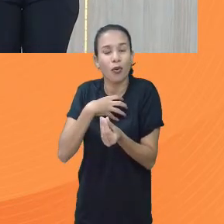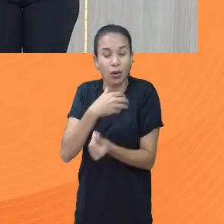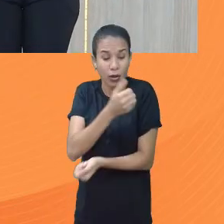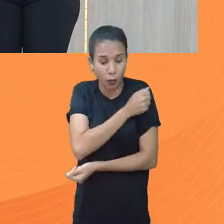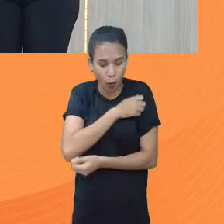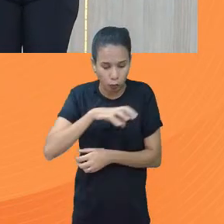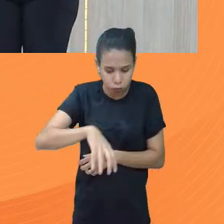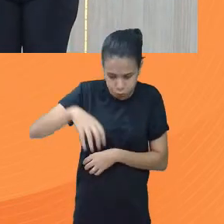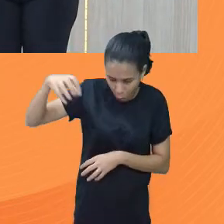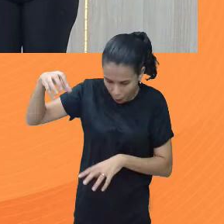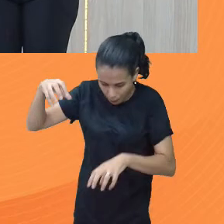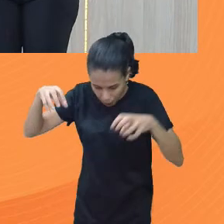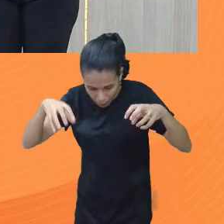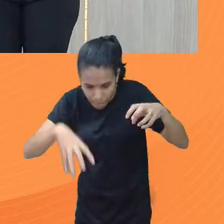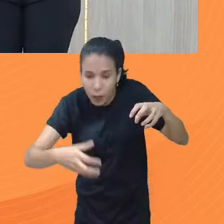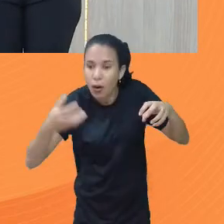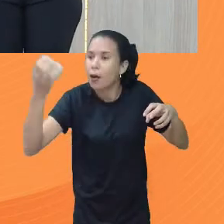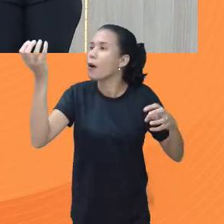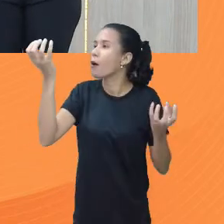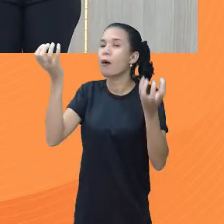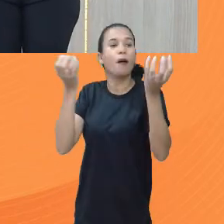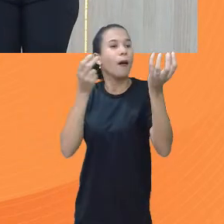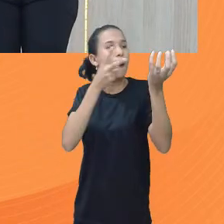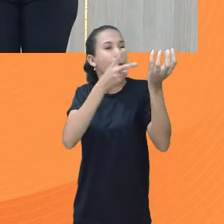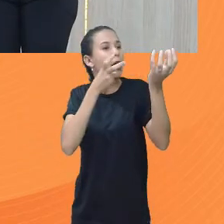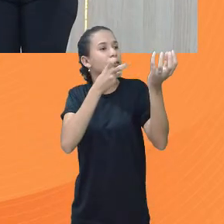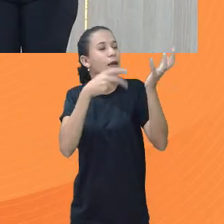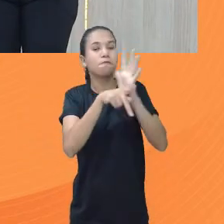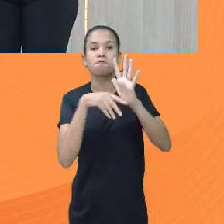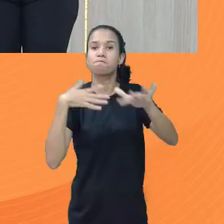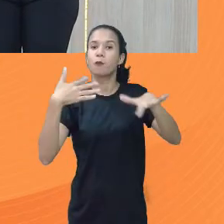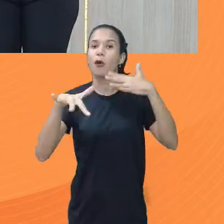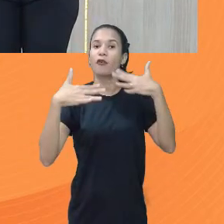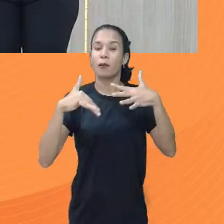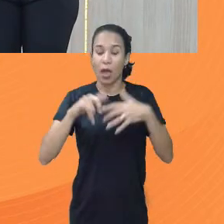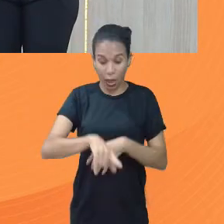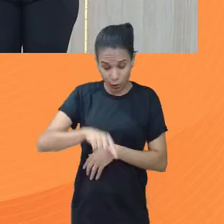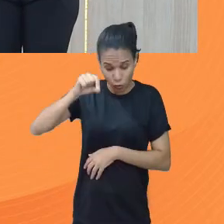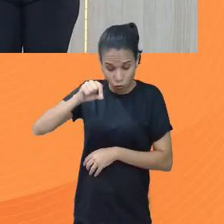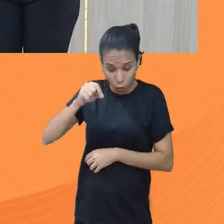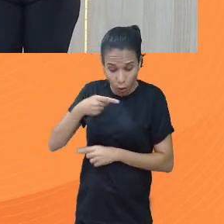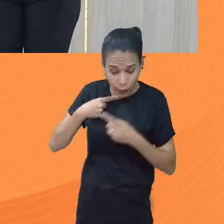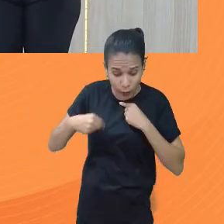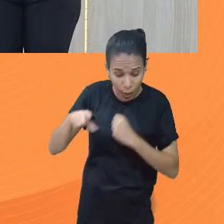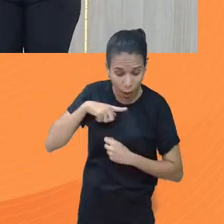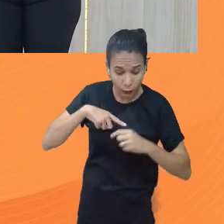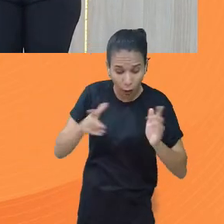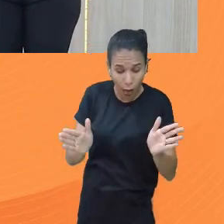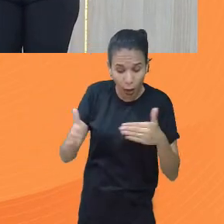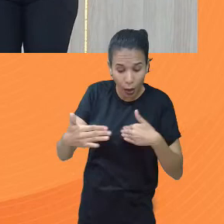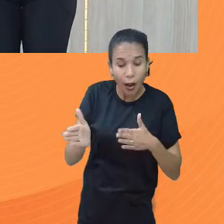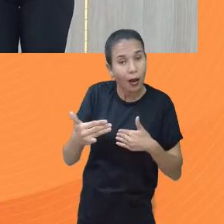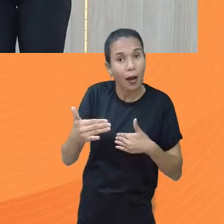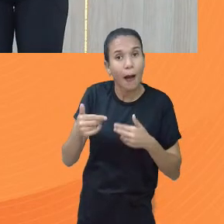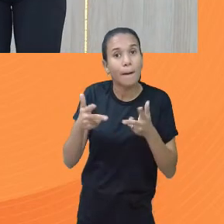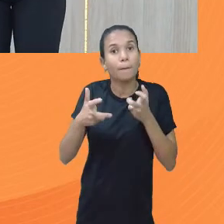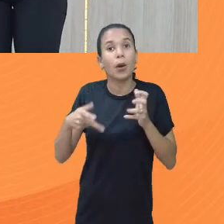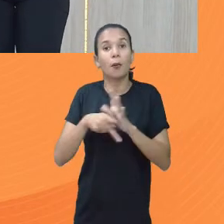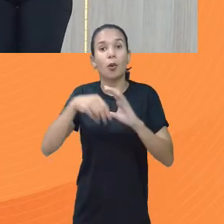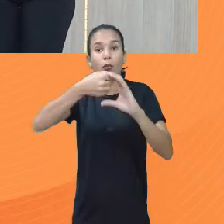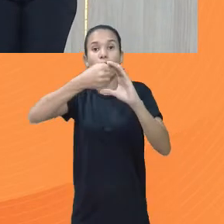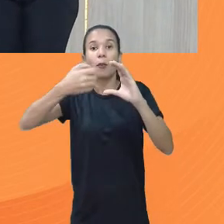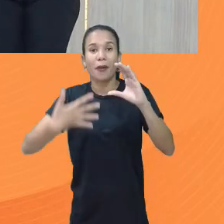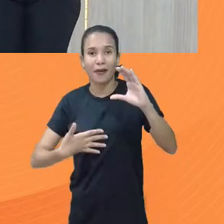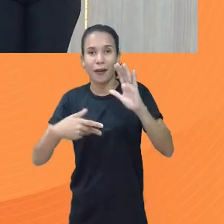verdade consiga perceber, consiga se mobilizar, selecionar o que ele quer, perceber as características